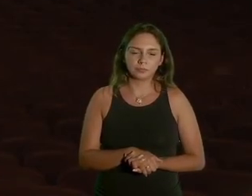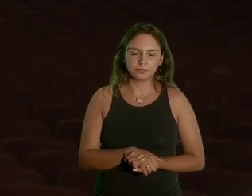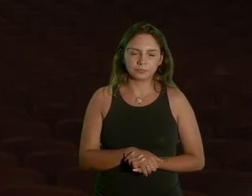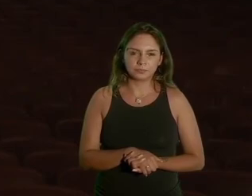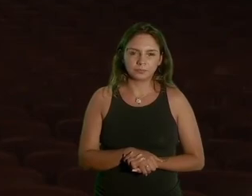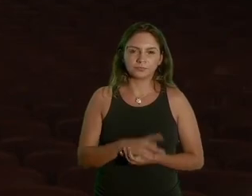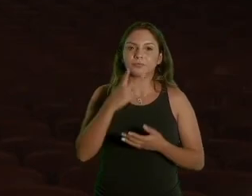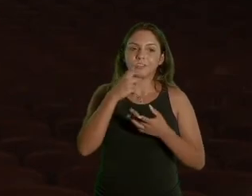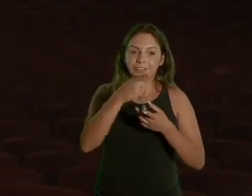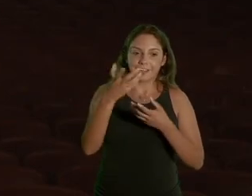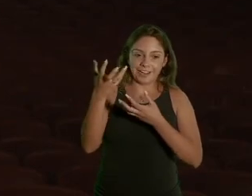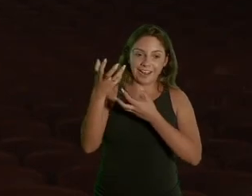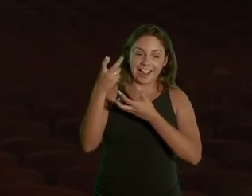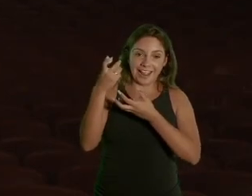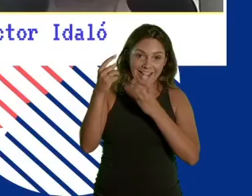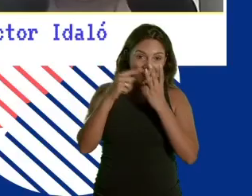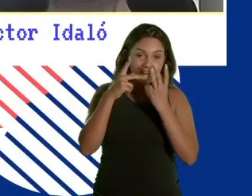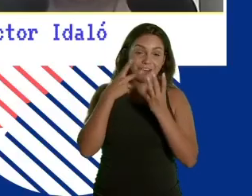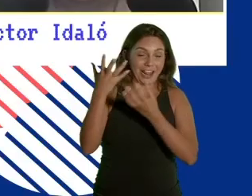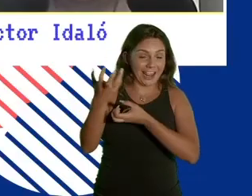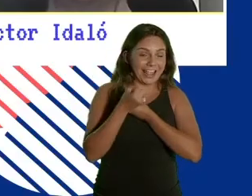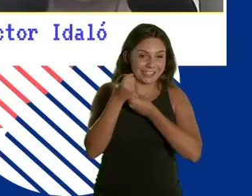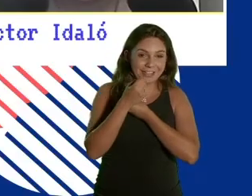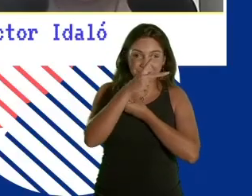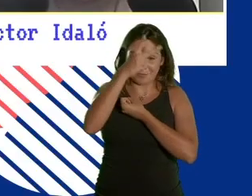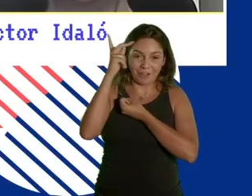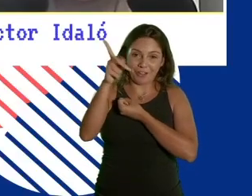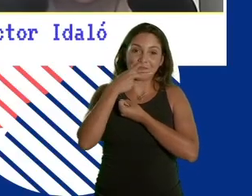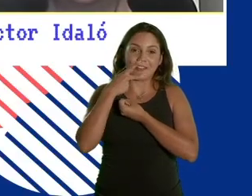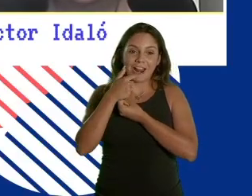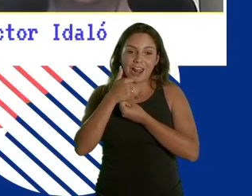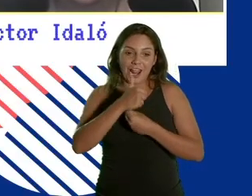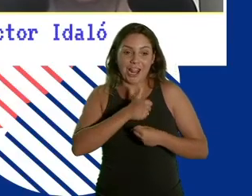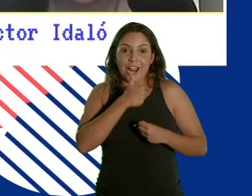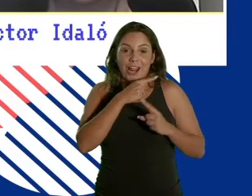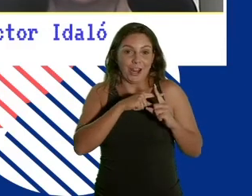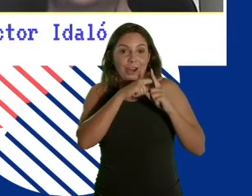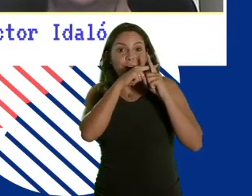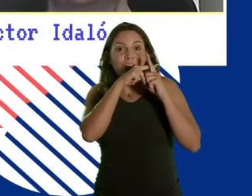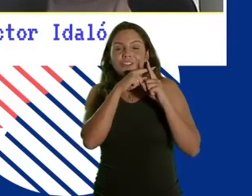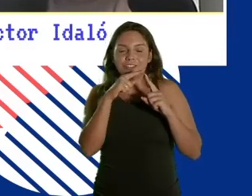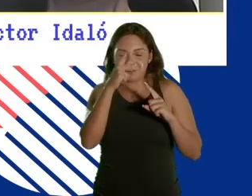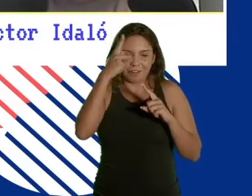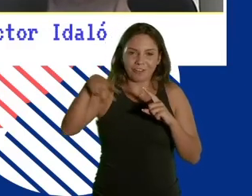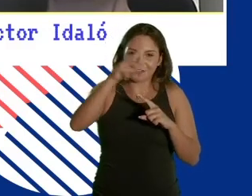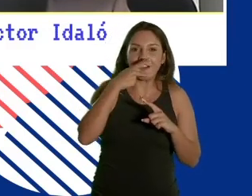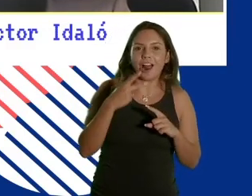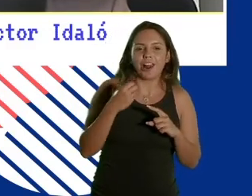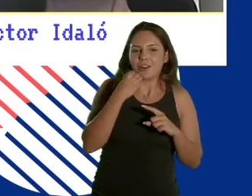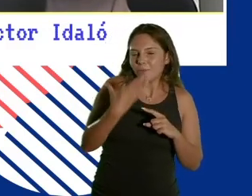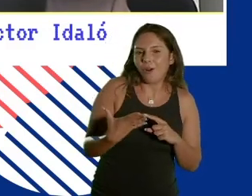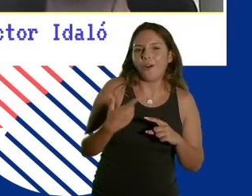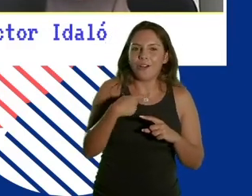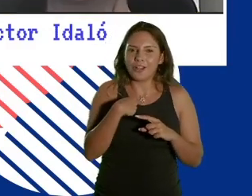E receber elogios de outro poeta é mais incrível ainda, né, Rafael? Exato. É uma alegria extra receber elogios de quem está no mesmo